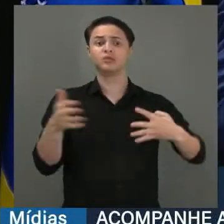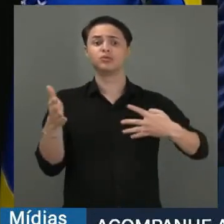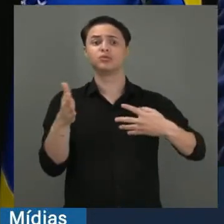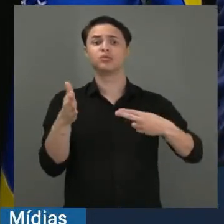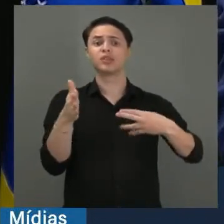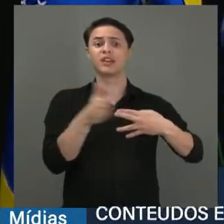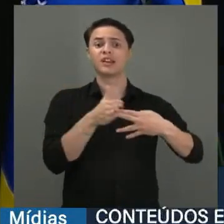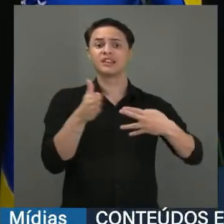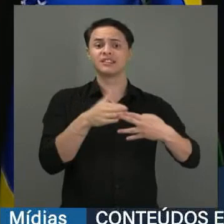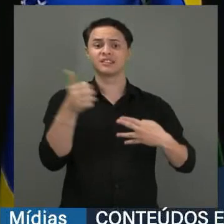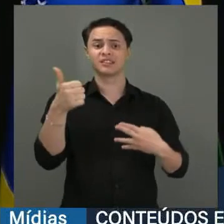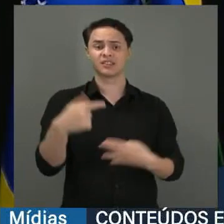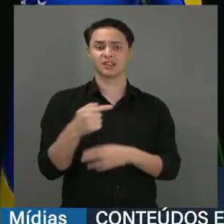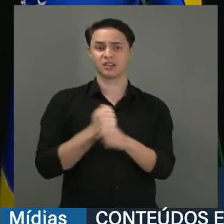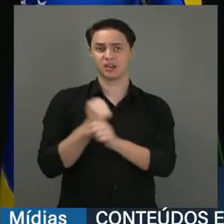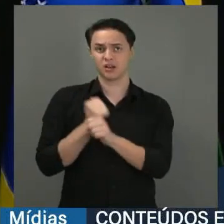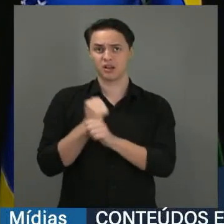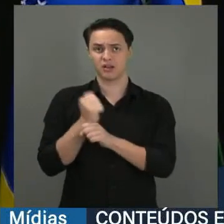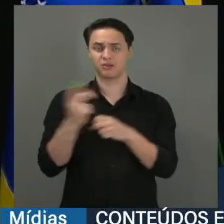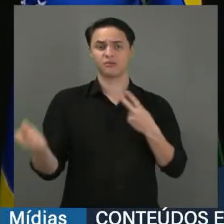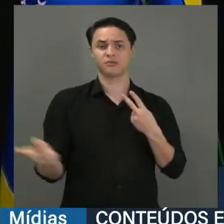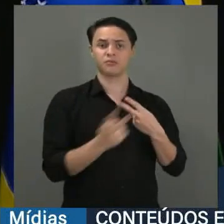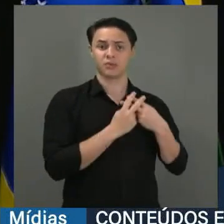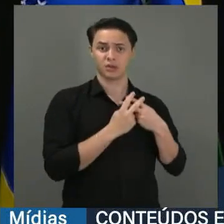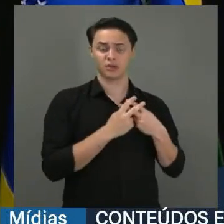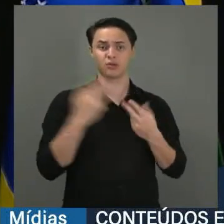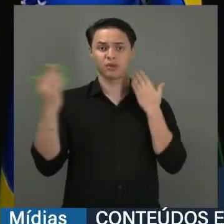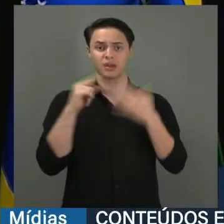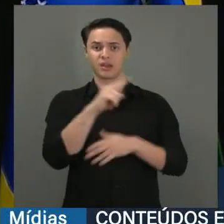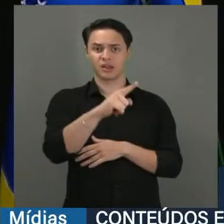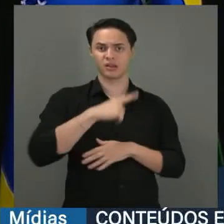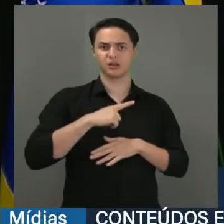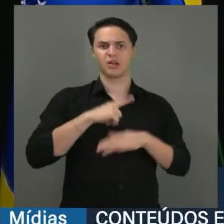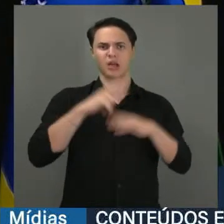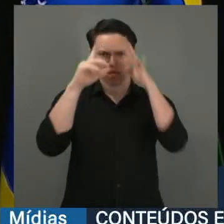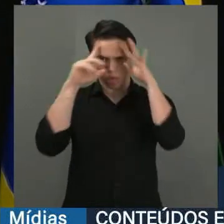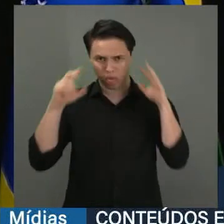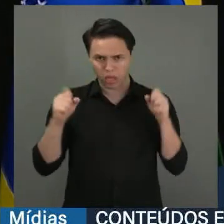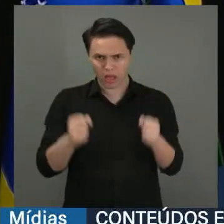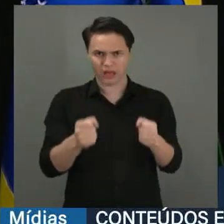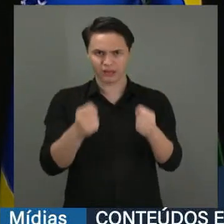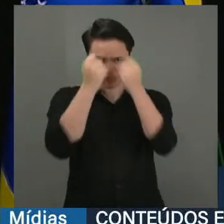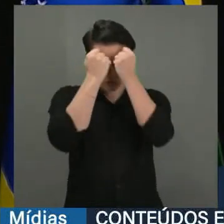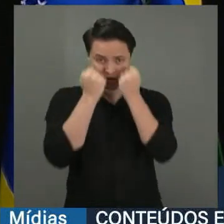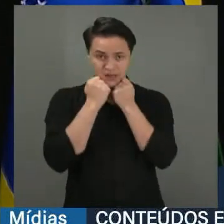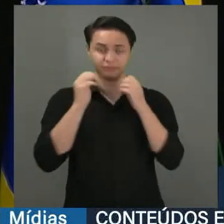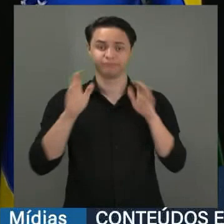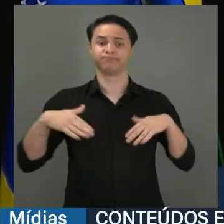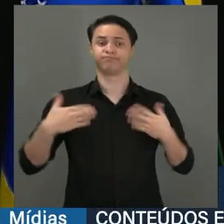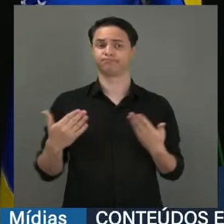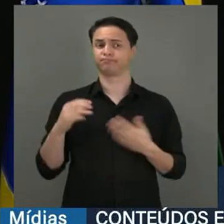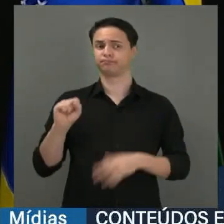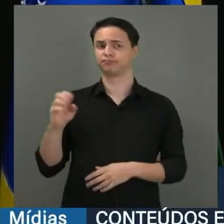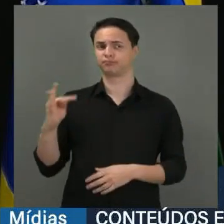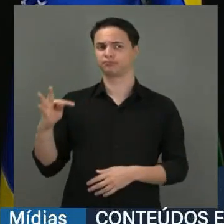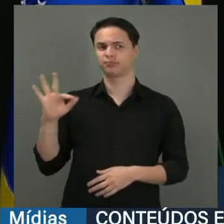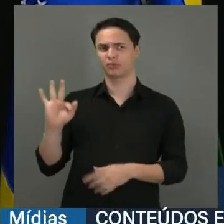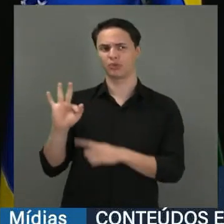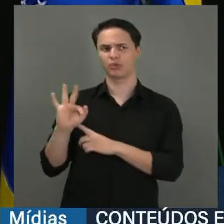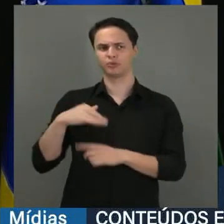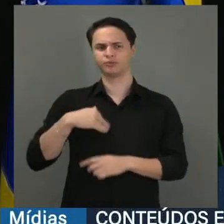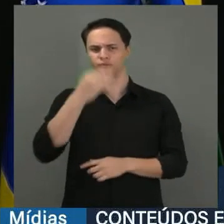a 17 anos de prisão como perigosos terroristas. É um Supremo Tribunal Federal